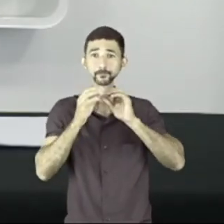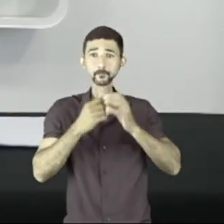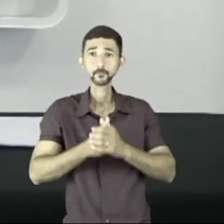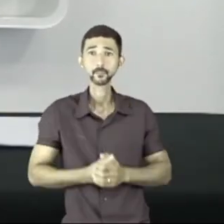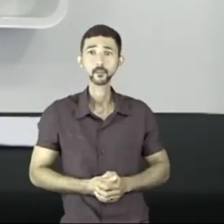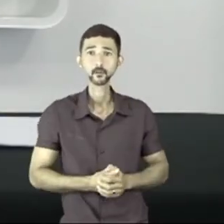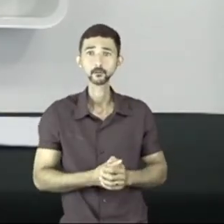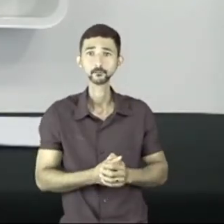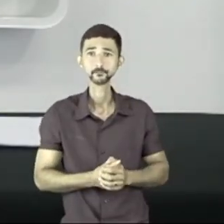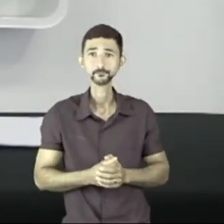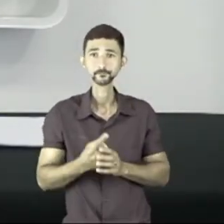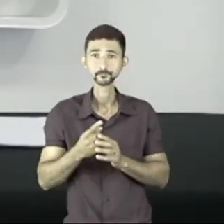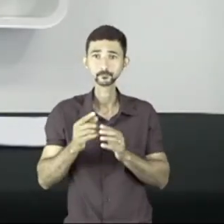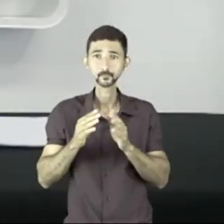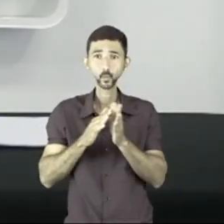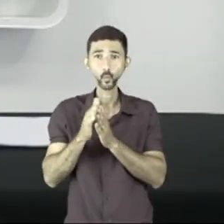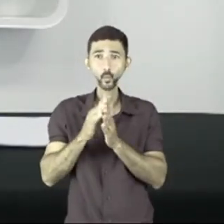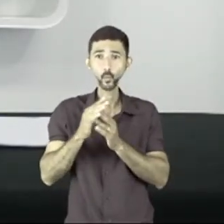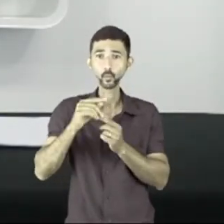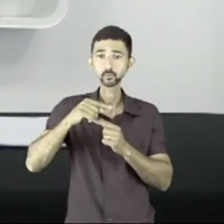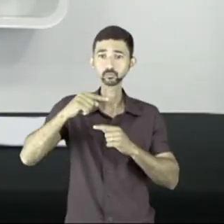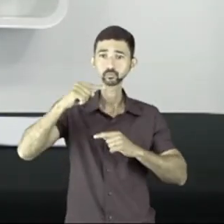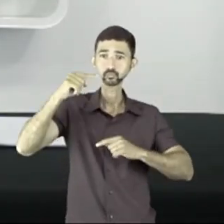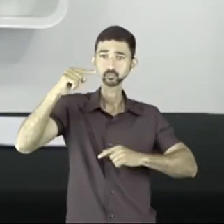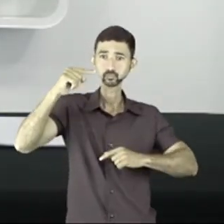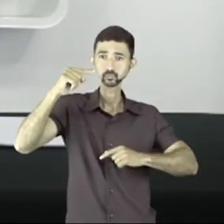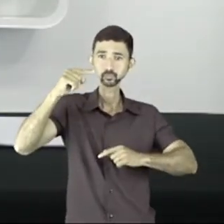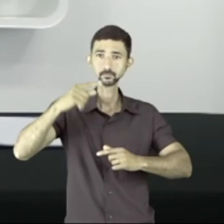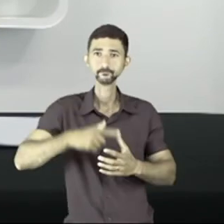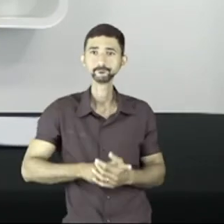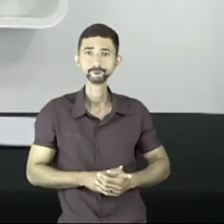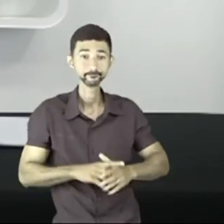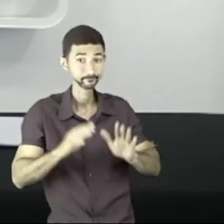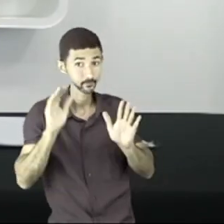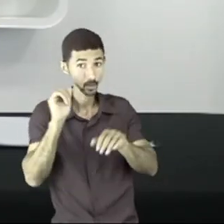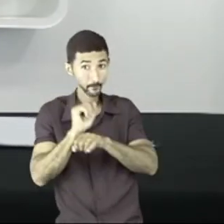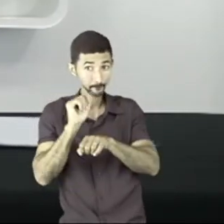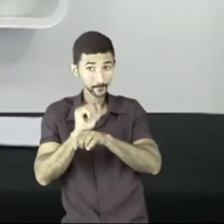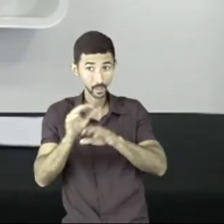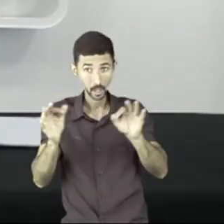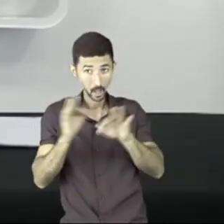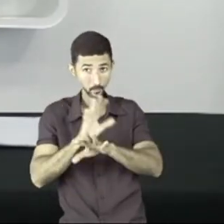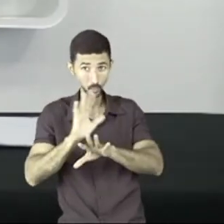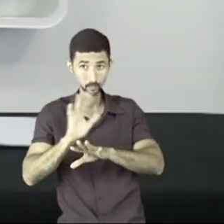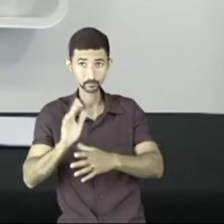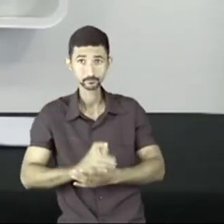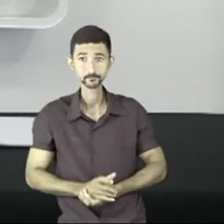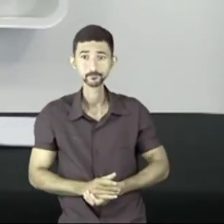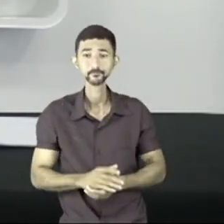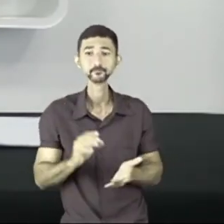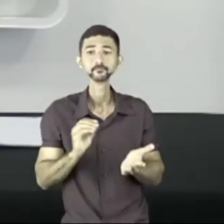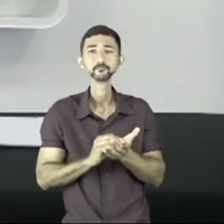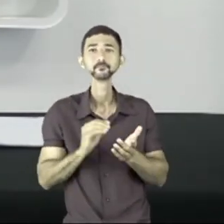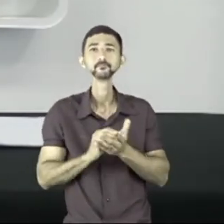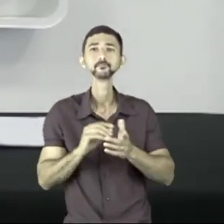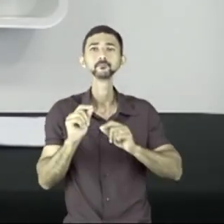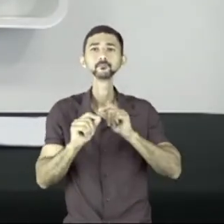só. Ficou um canudo. Mas ainda não está pronto ainda. O que que falta?